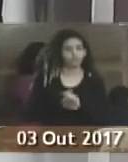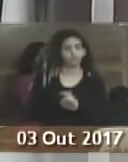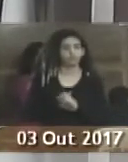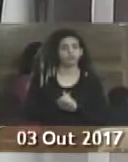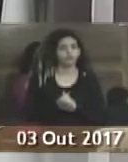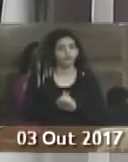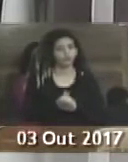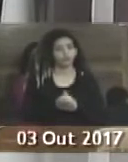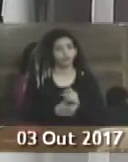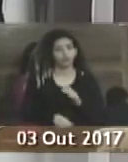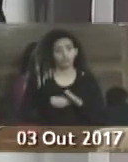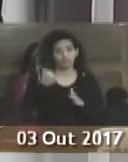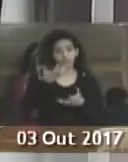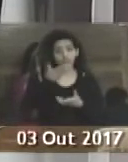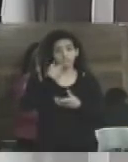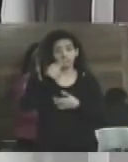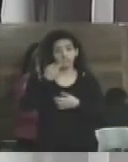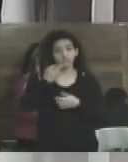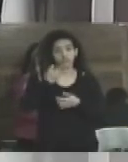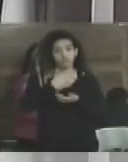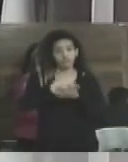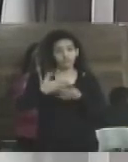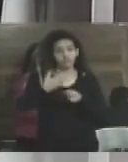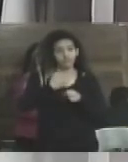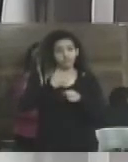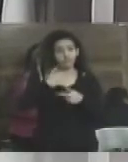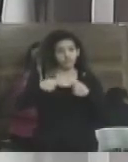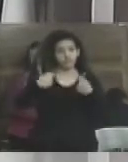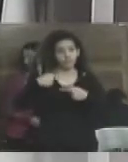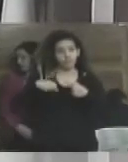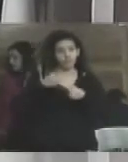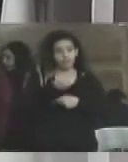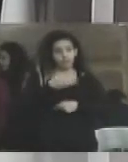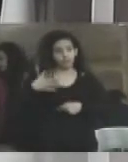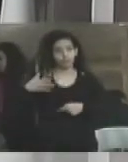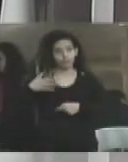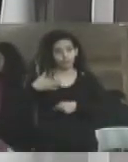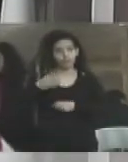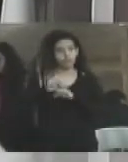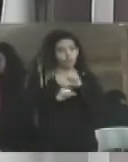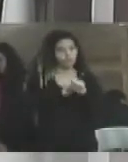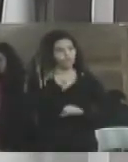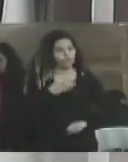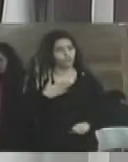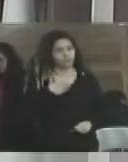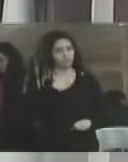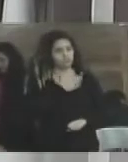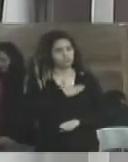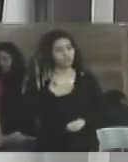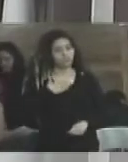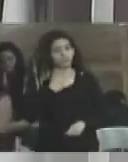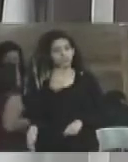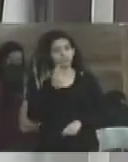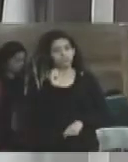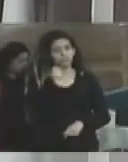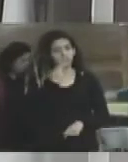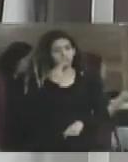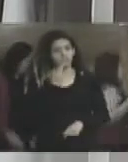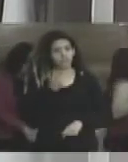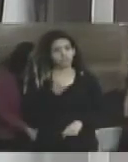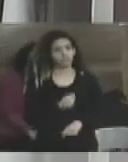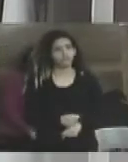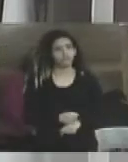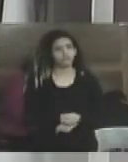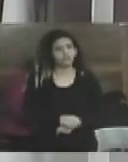dizer que está formando uma nova política, uma política diferente, né? Gostei muito das suas palavras antes na reunião, que vamos lá abraçar o